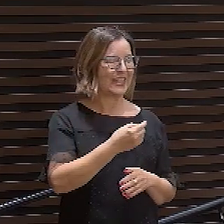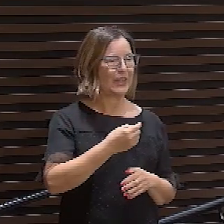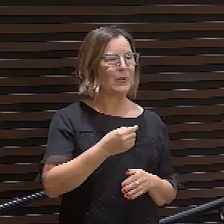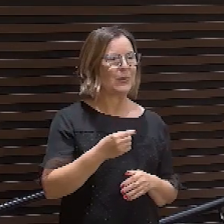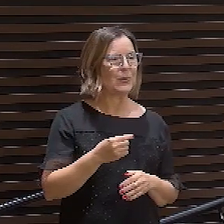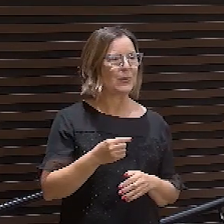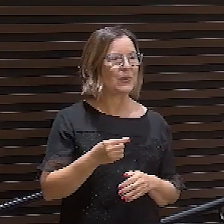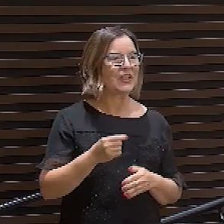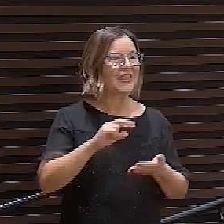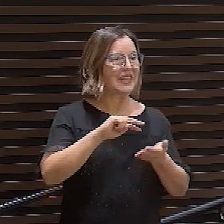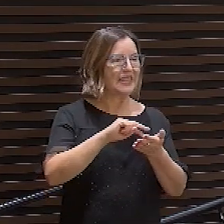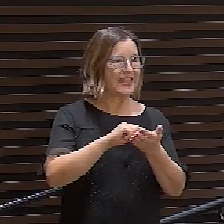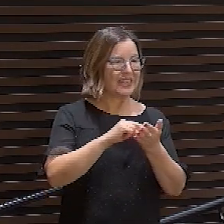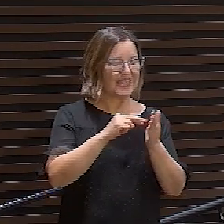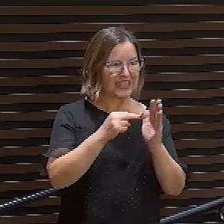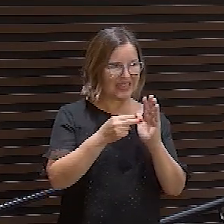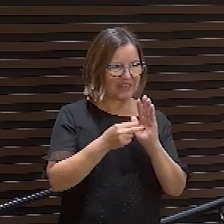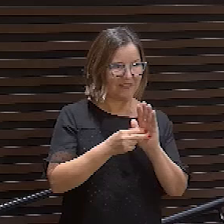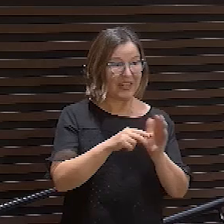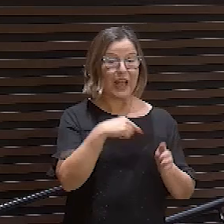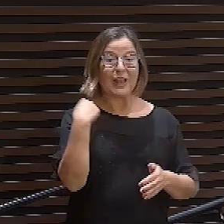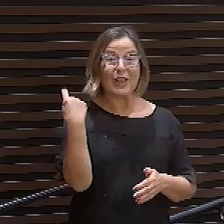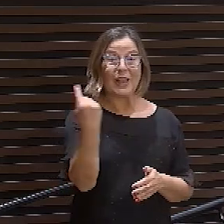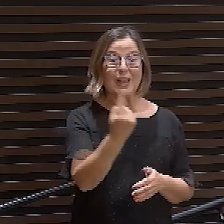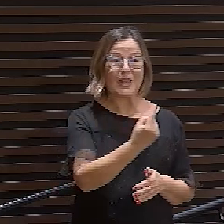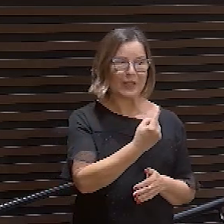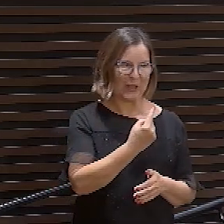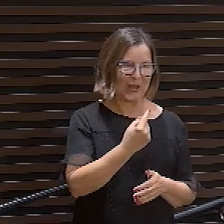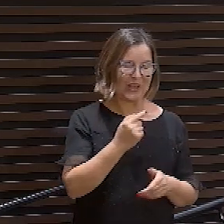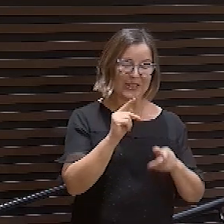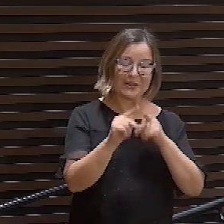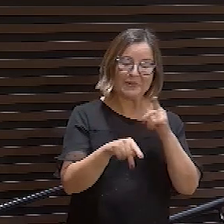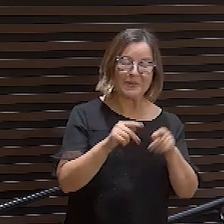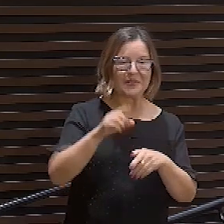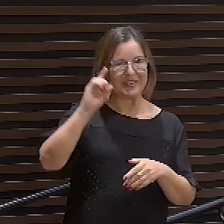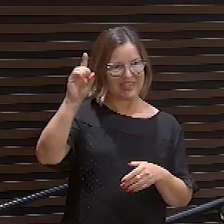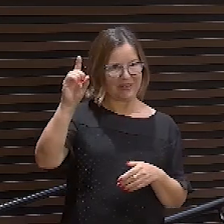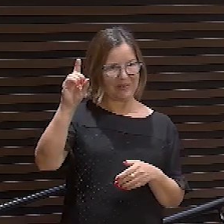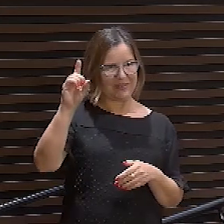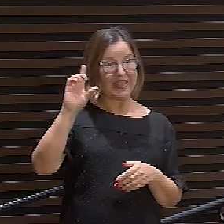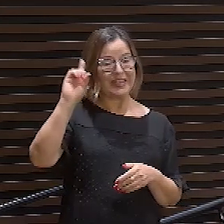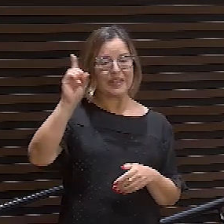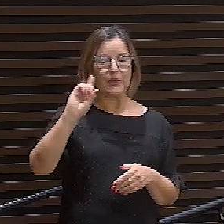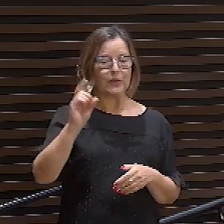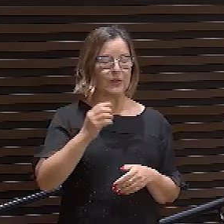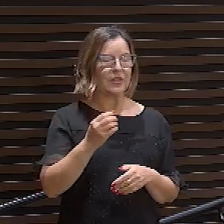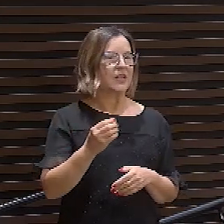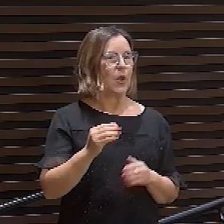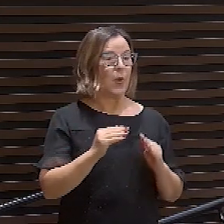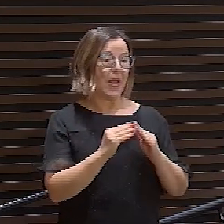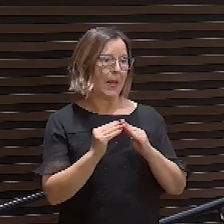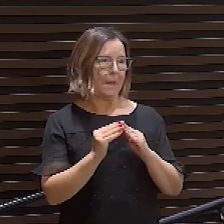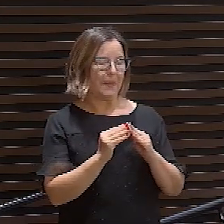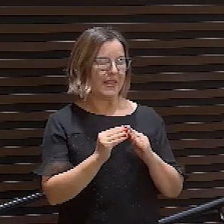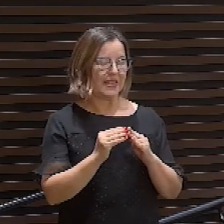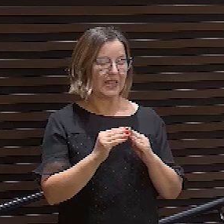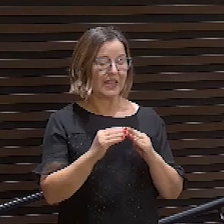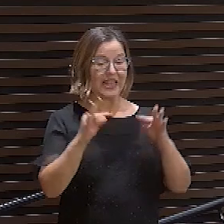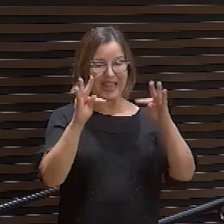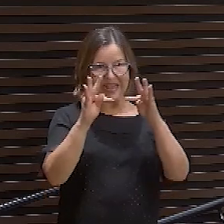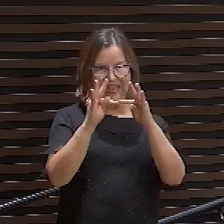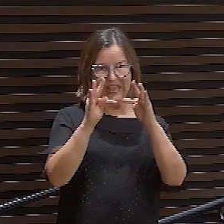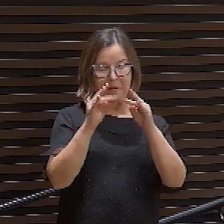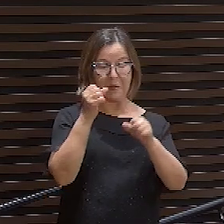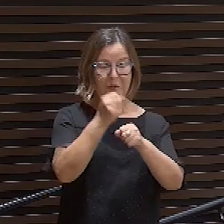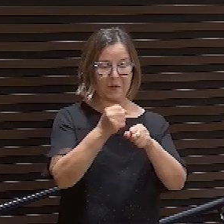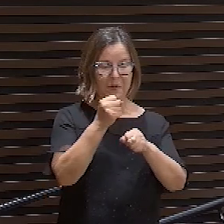de Deus. Deus não habita em templos feitos por homens. Deus habita nas